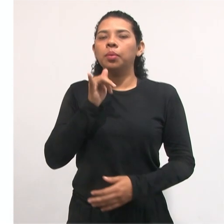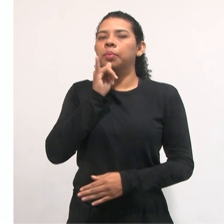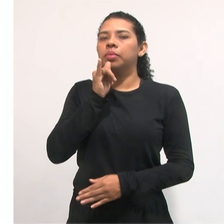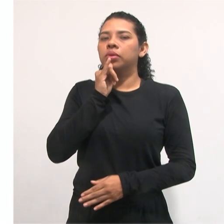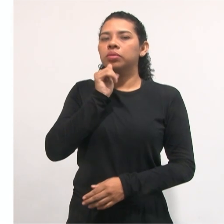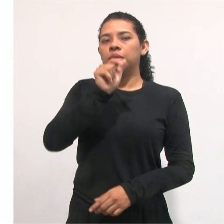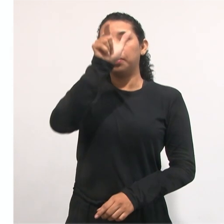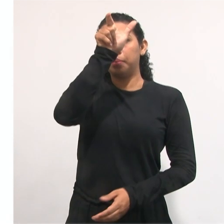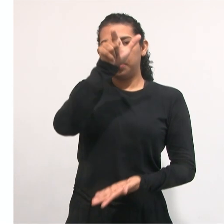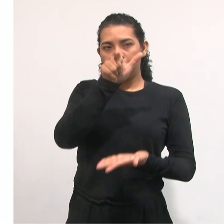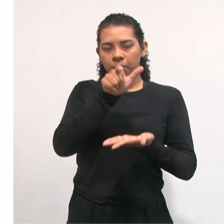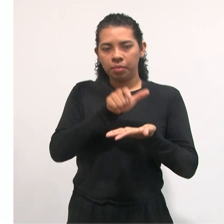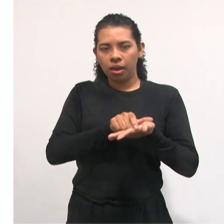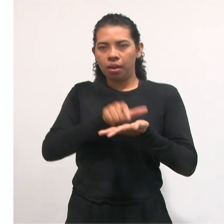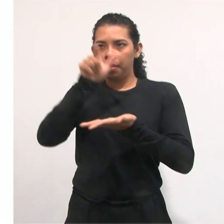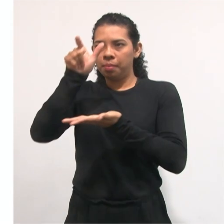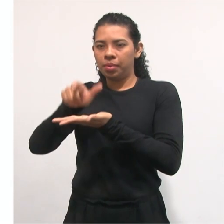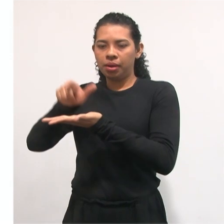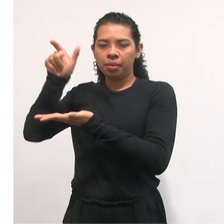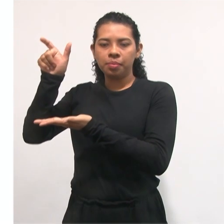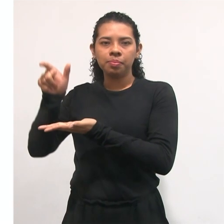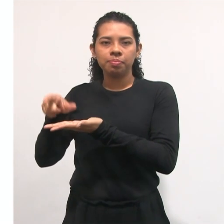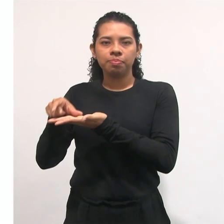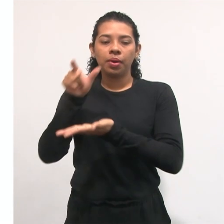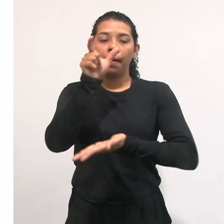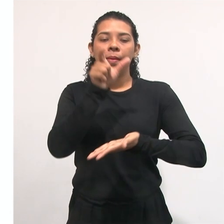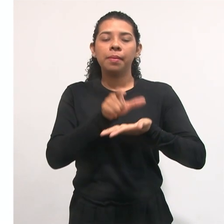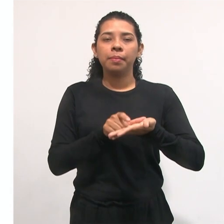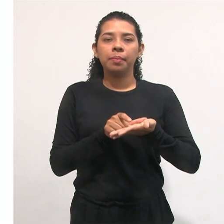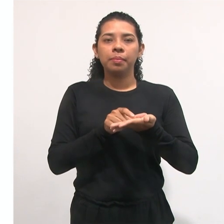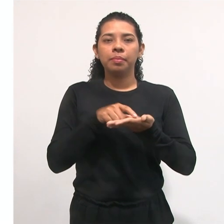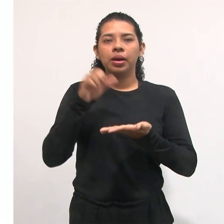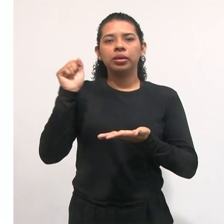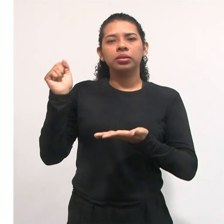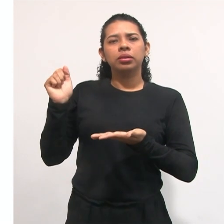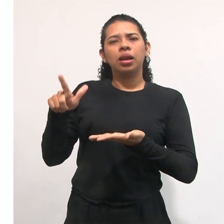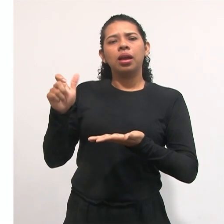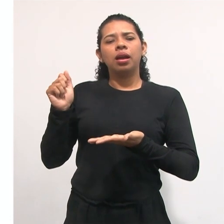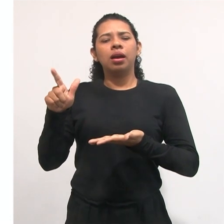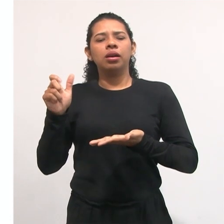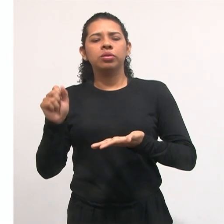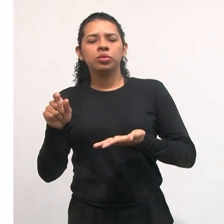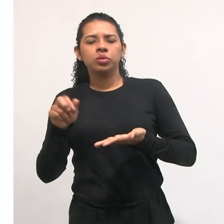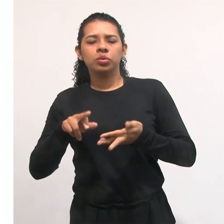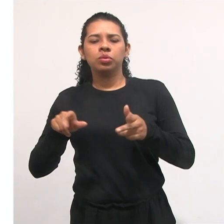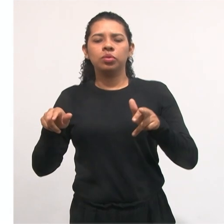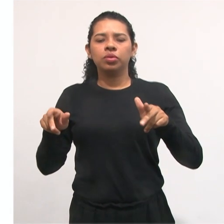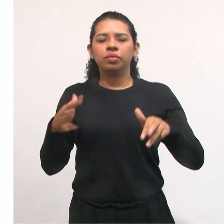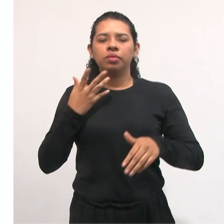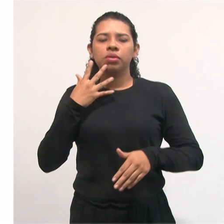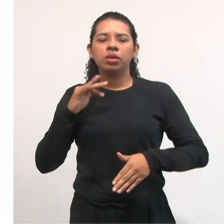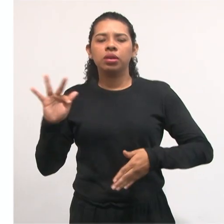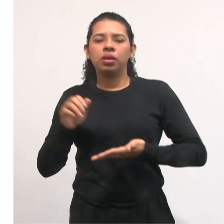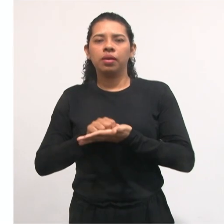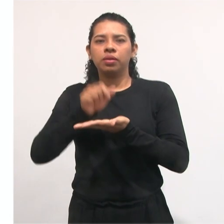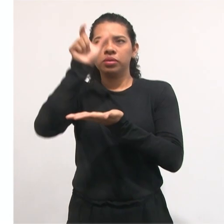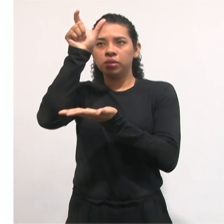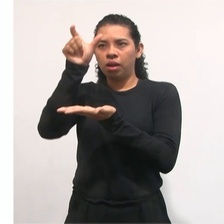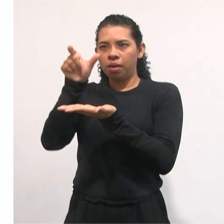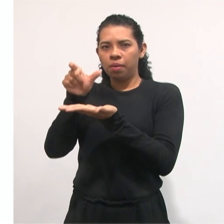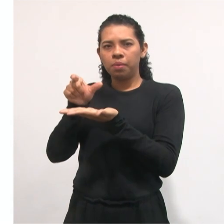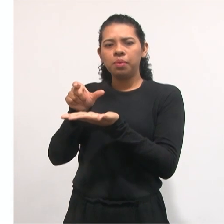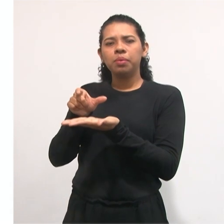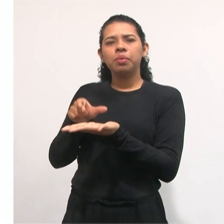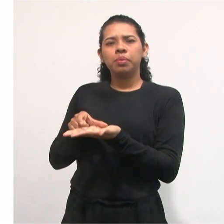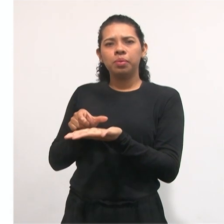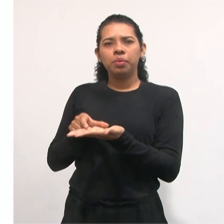dessa refere-se a uma informação, por exemplo. A coluna laranjada se refere a valores para homens,